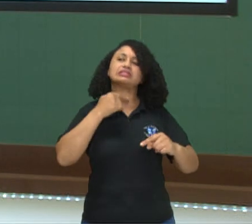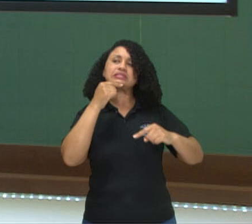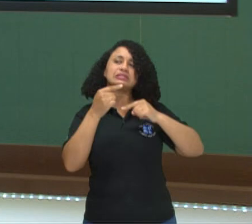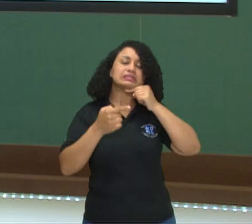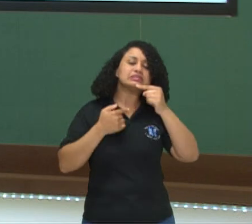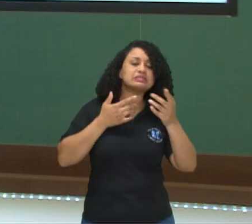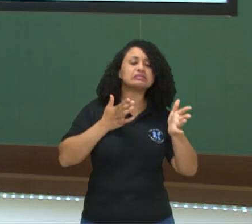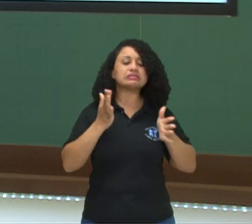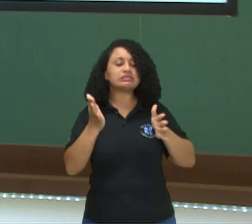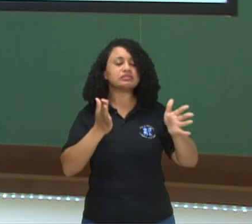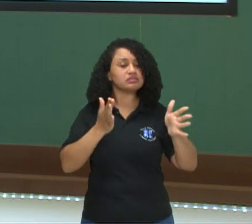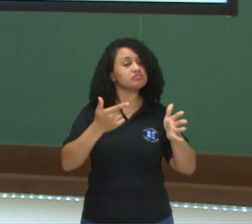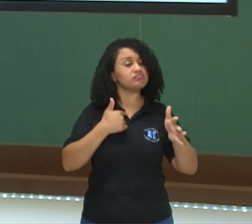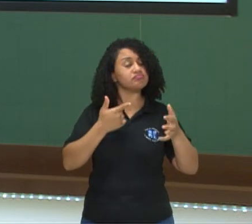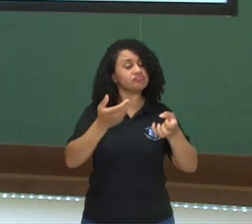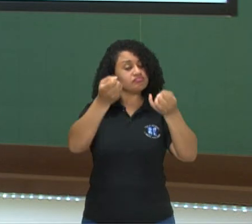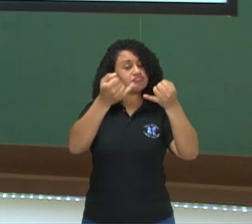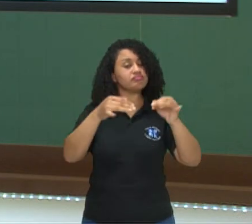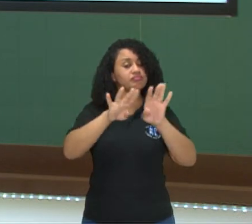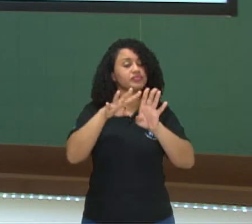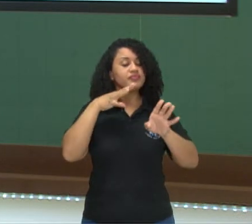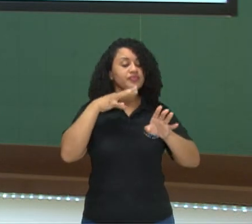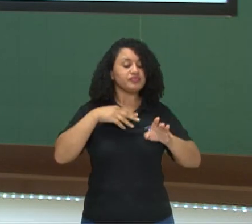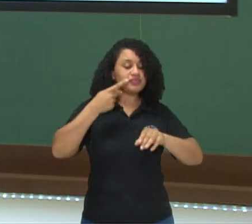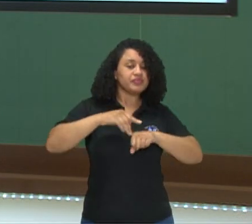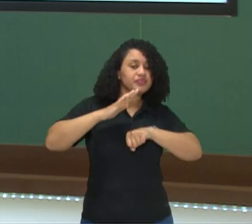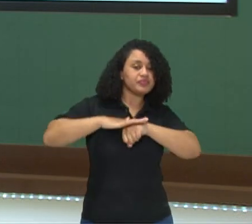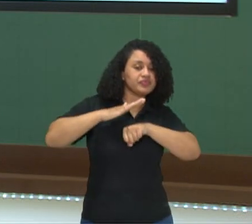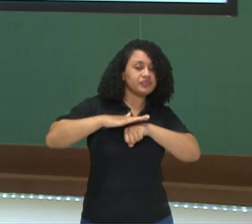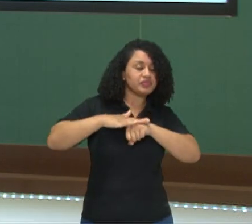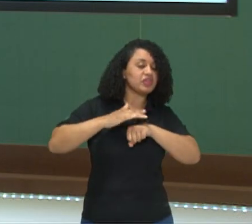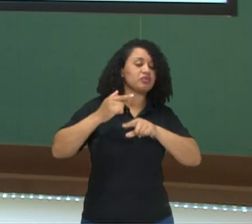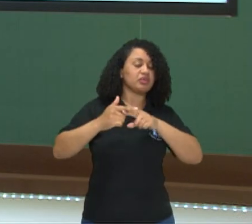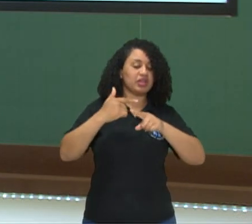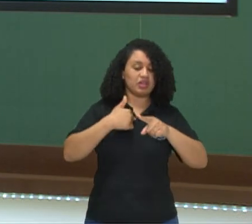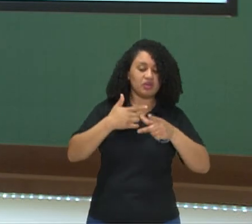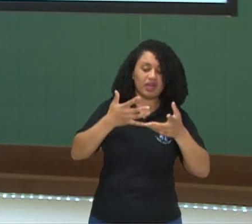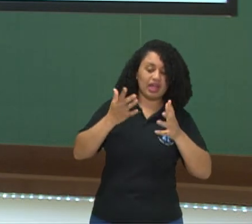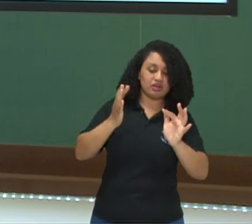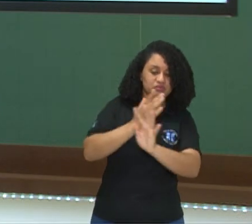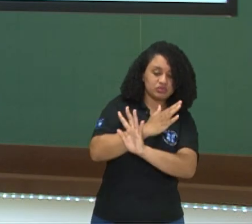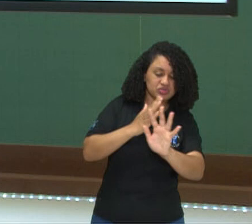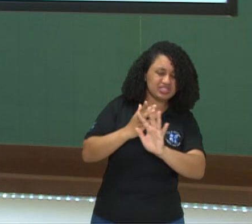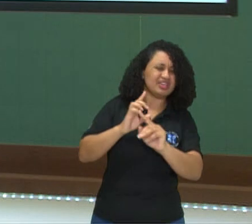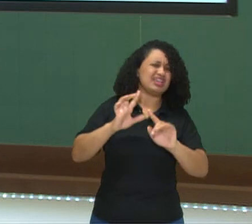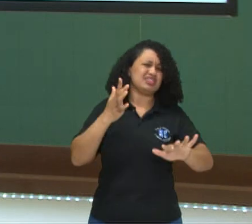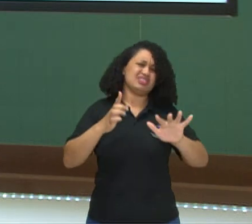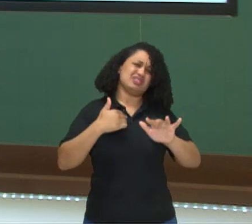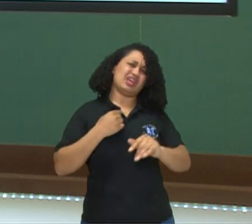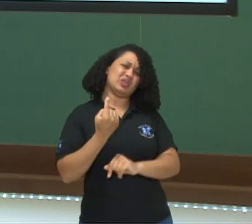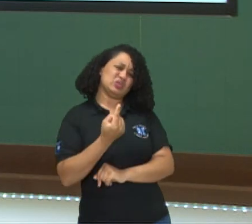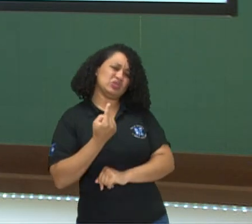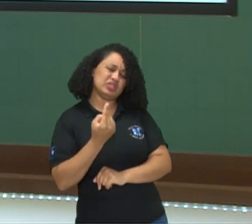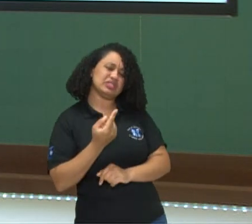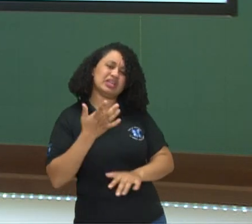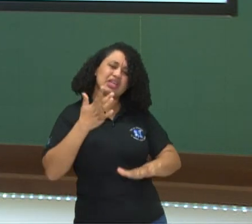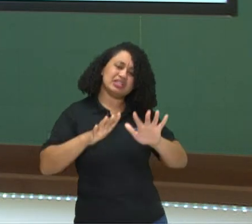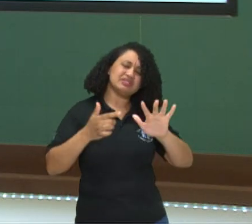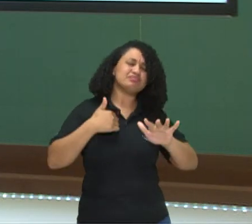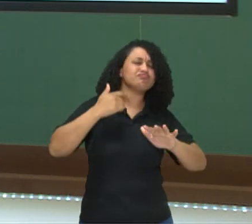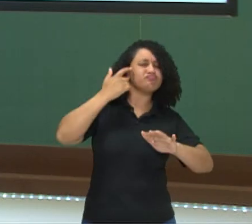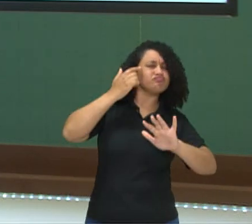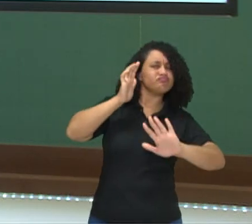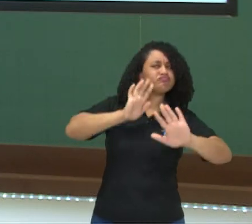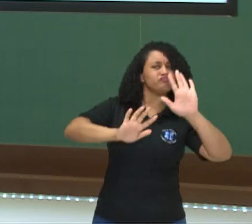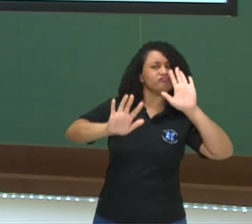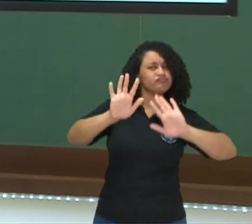um pouco do autoconhecimento, né? Uma parte de mim, às vezes, né, eu quero multidão, às vezes eu quero solidão, às vezes eu pondero,